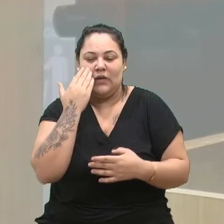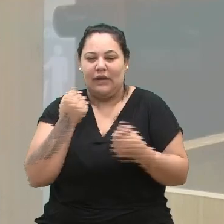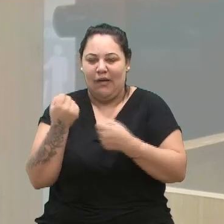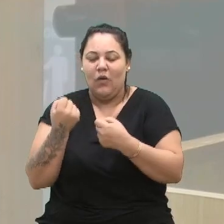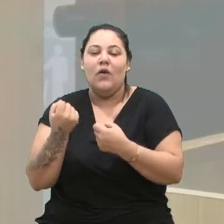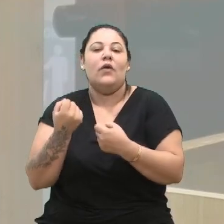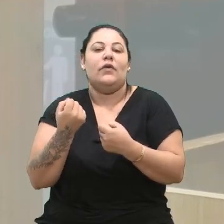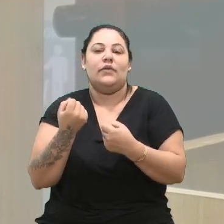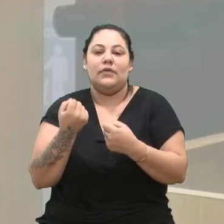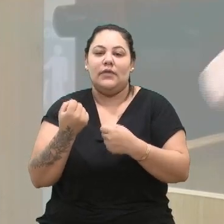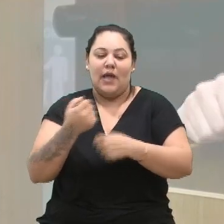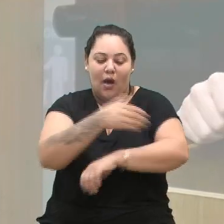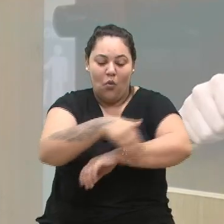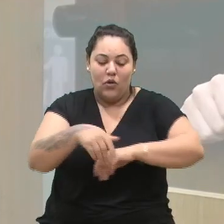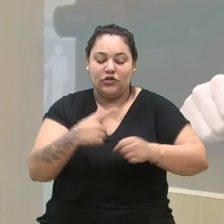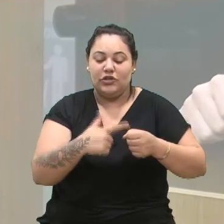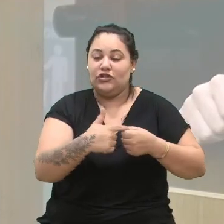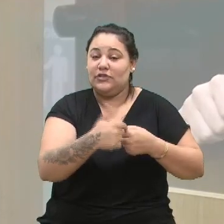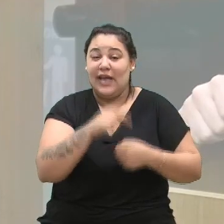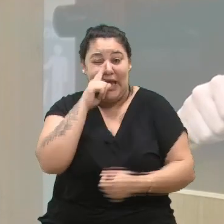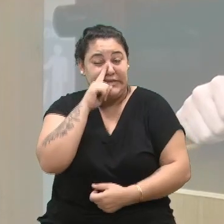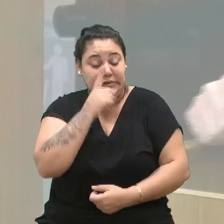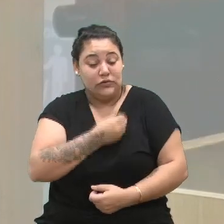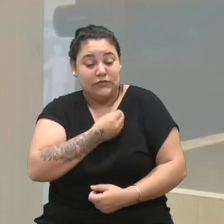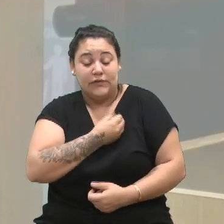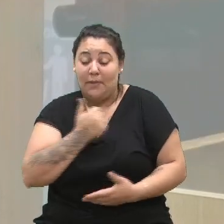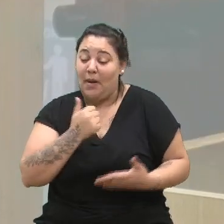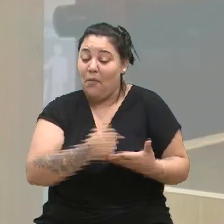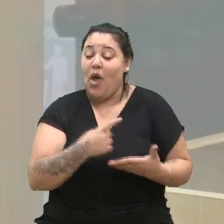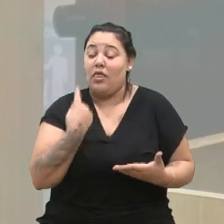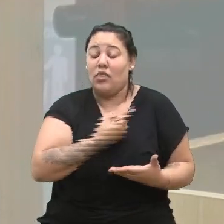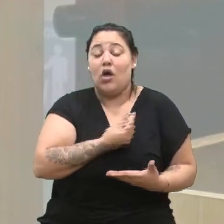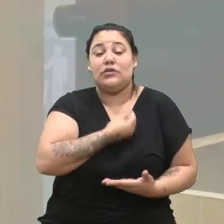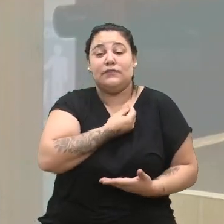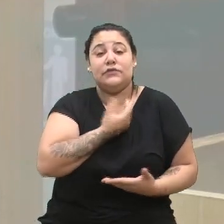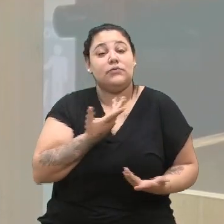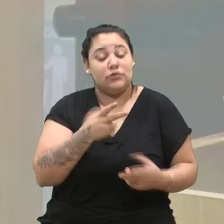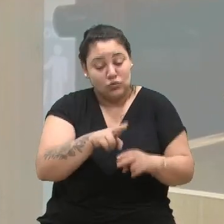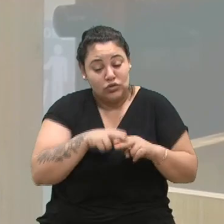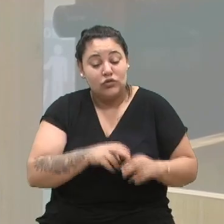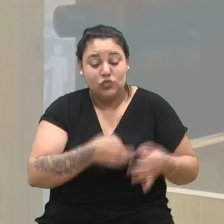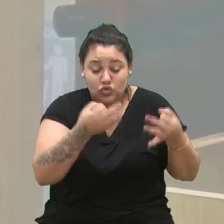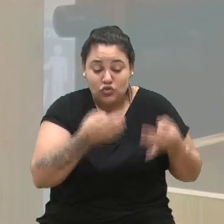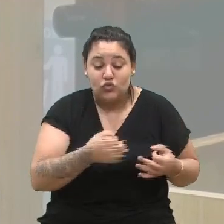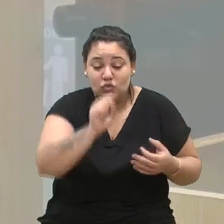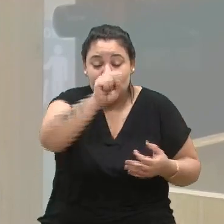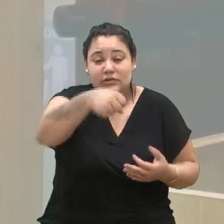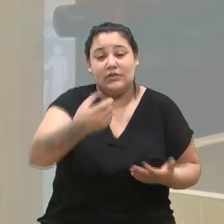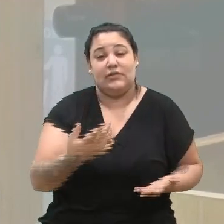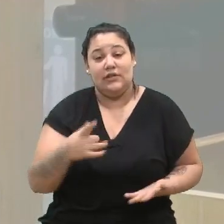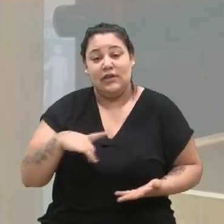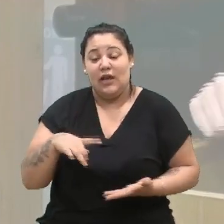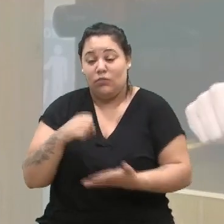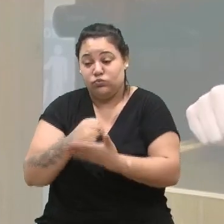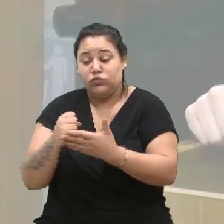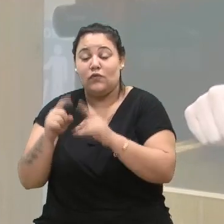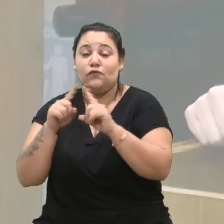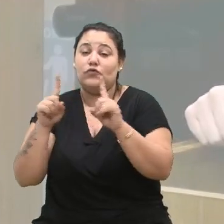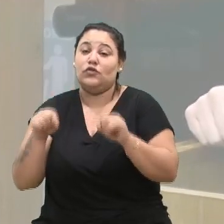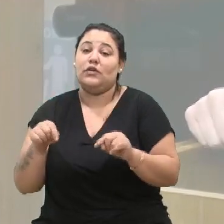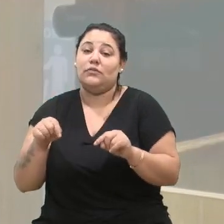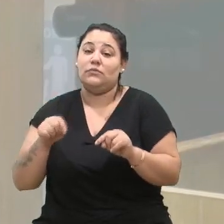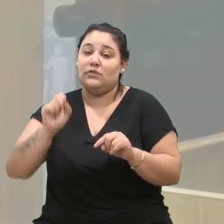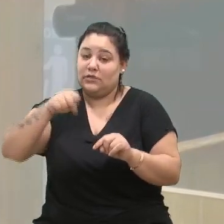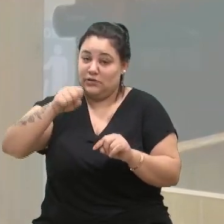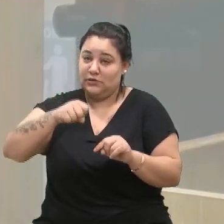risco em prol da nossa. Então, por isso que nada mais justo de nós buscarmos